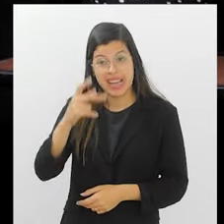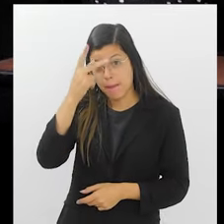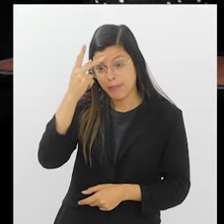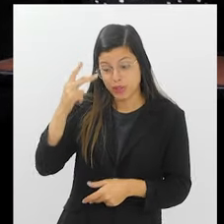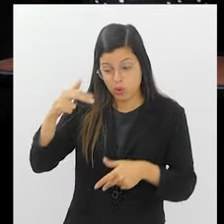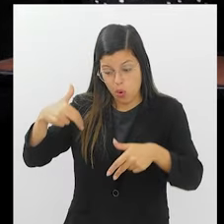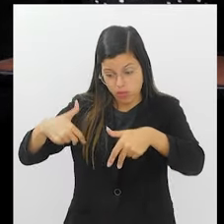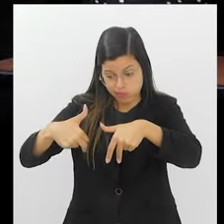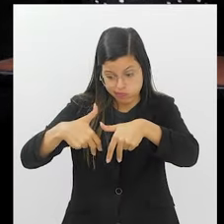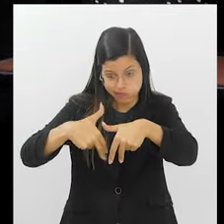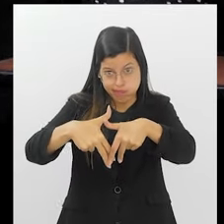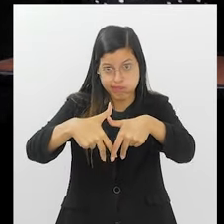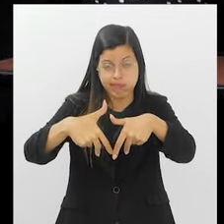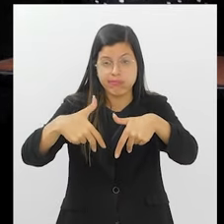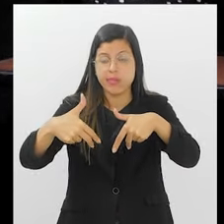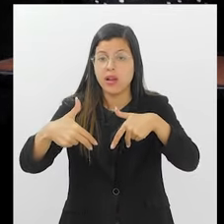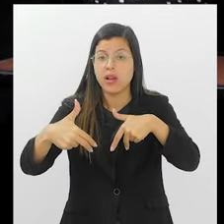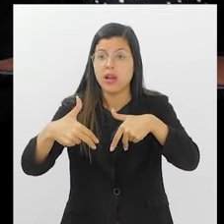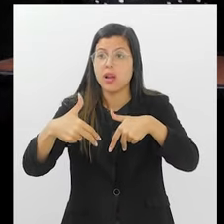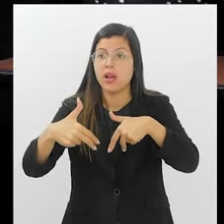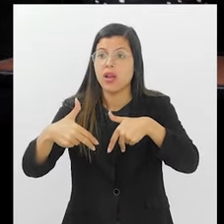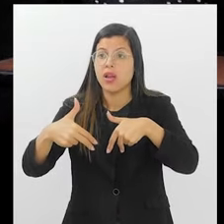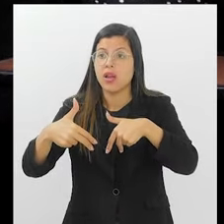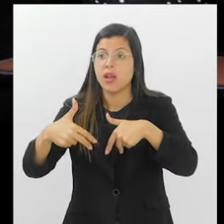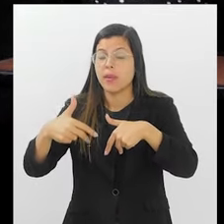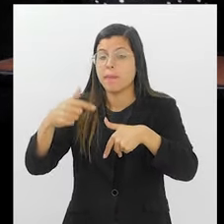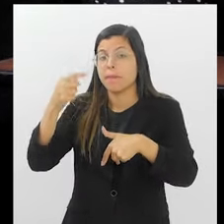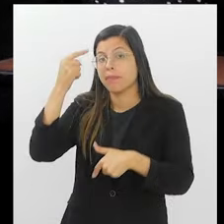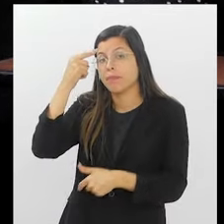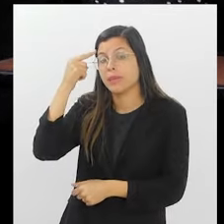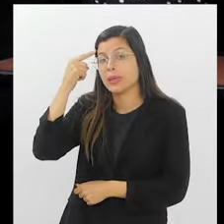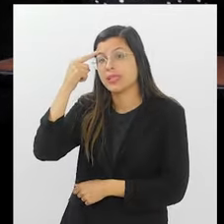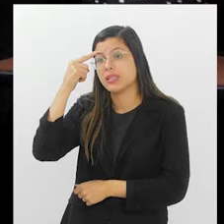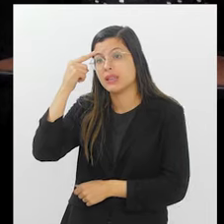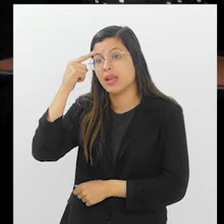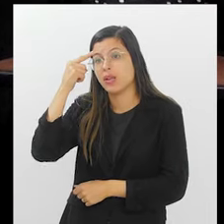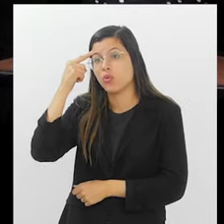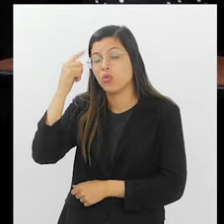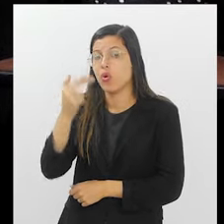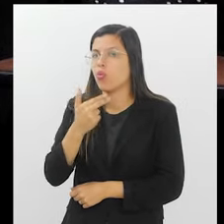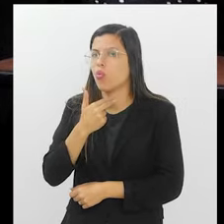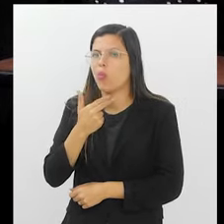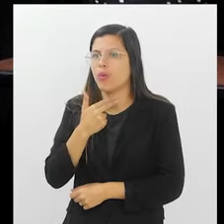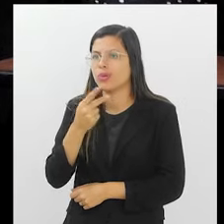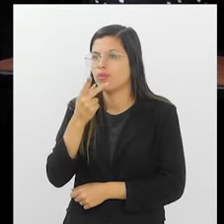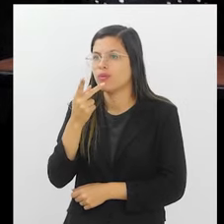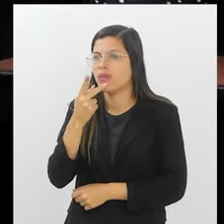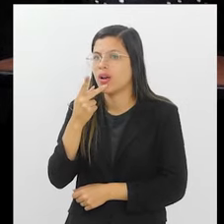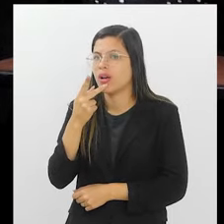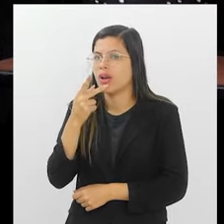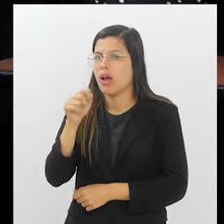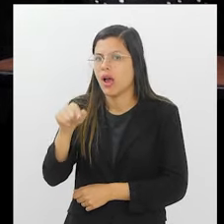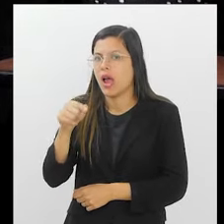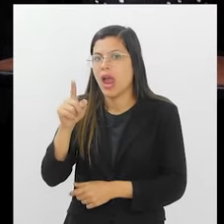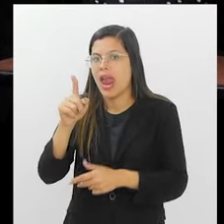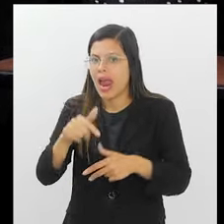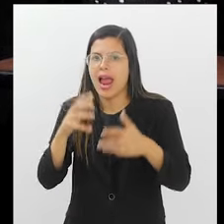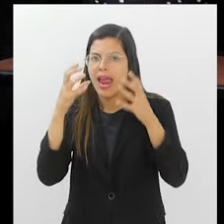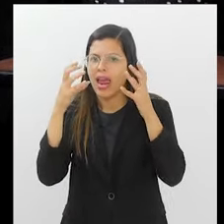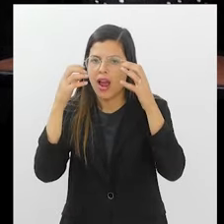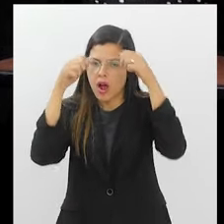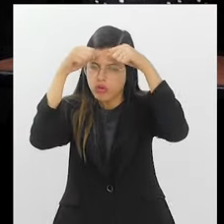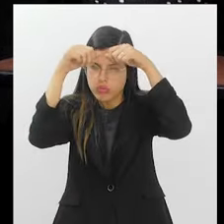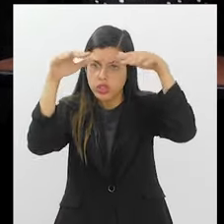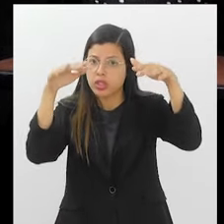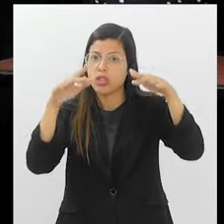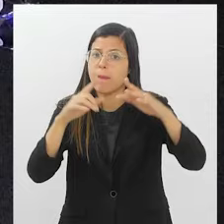pessoa tivesse, como nós já temos, né, voltado mais para isso, veria que aquela pessoa, eu não posso dizer que a pessoa era